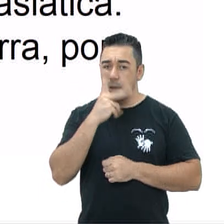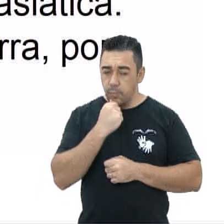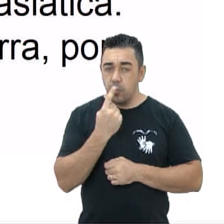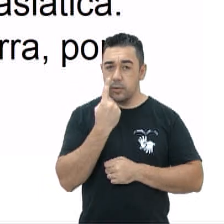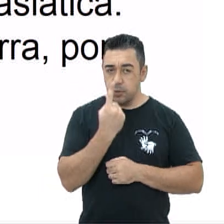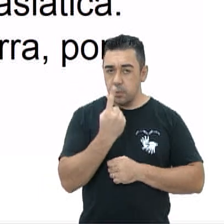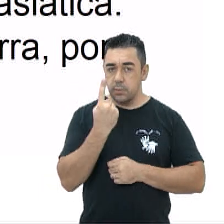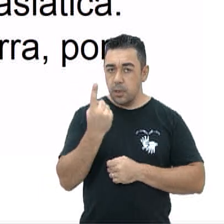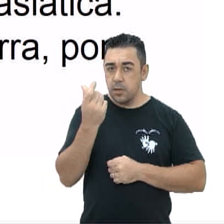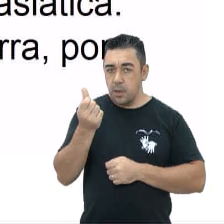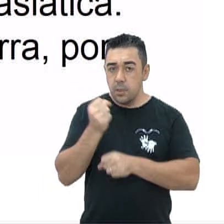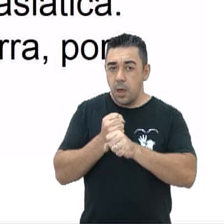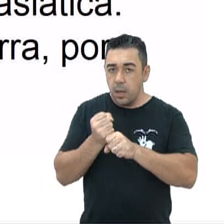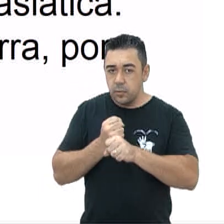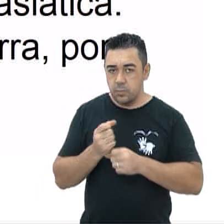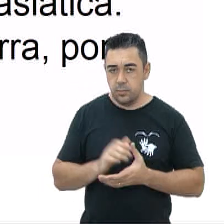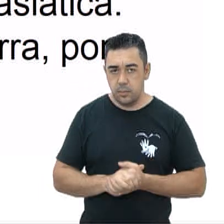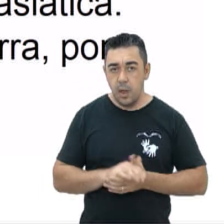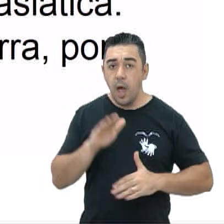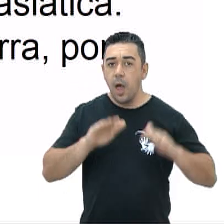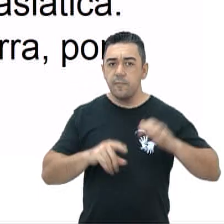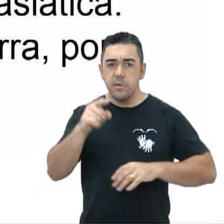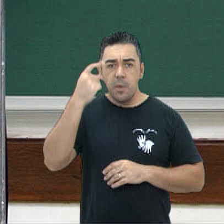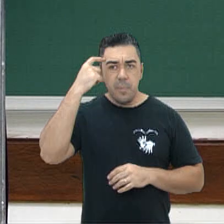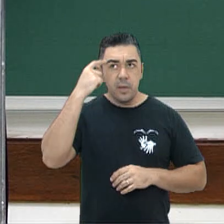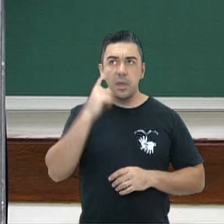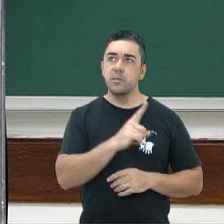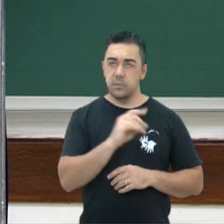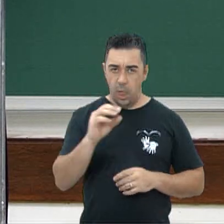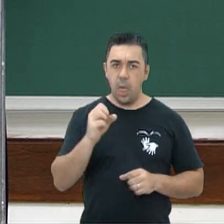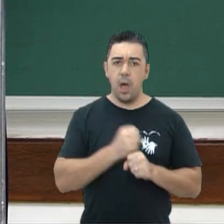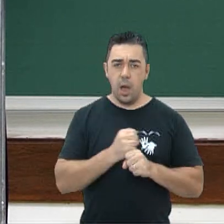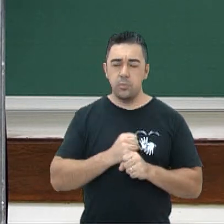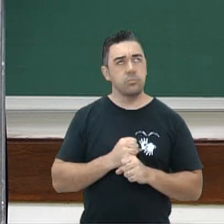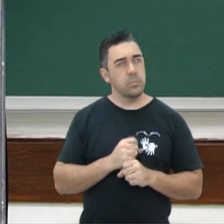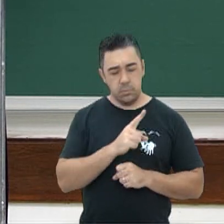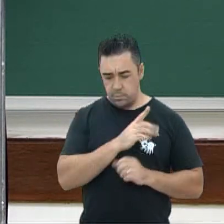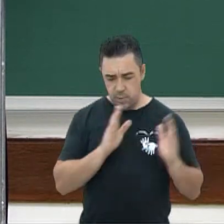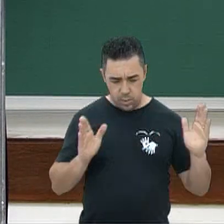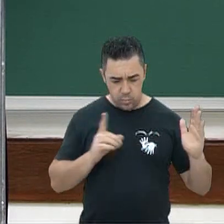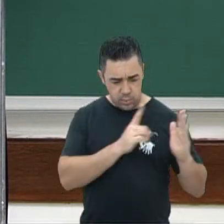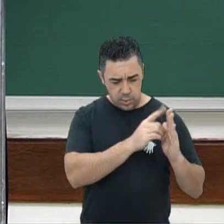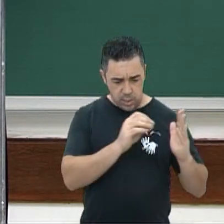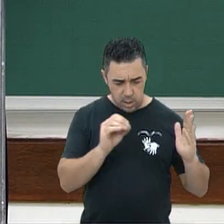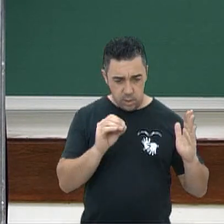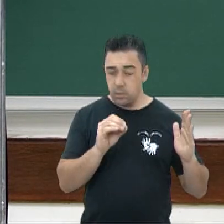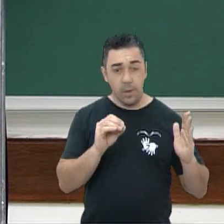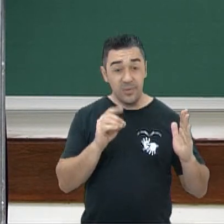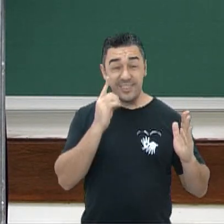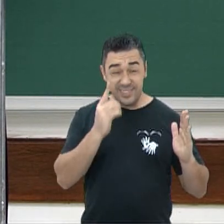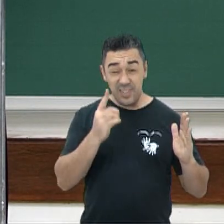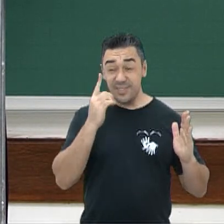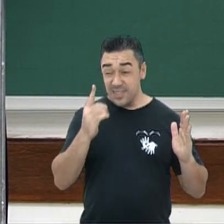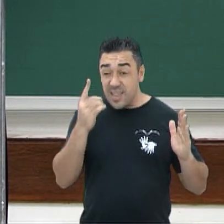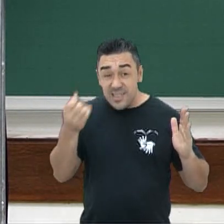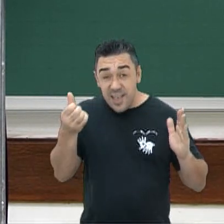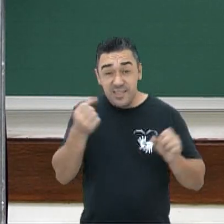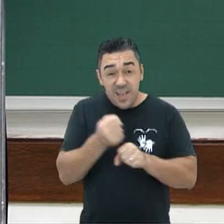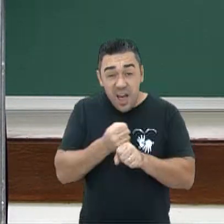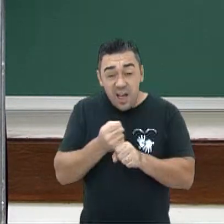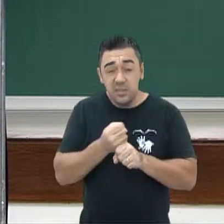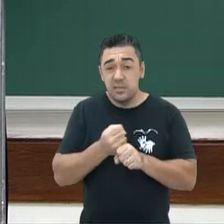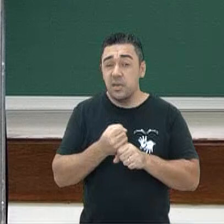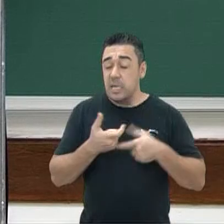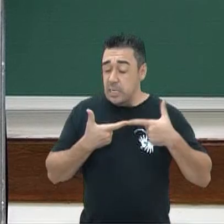cerca de 116 anos. Porque às vezes o aluno pensa, Guerra dos 100 Anos durou 100 anos. Não, durou 116 anos. Tá? Um